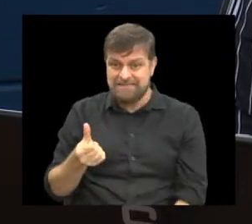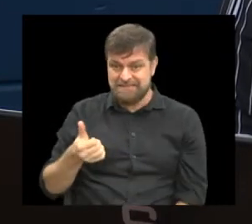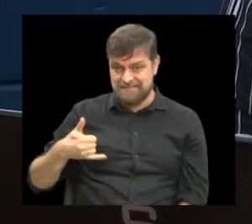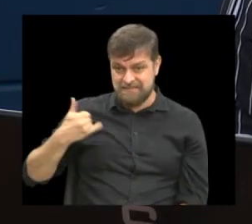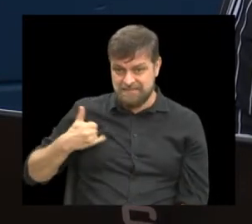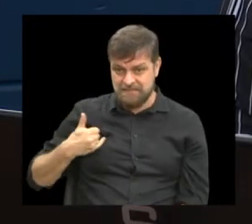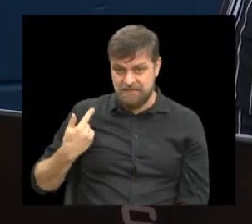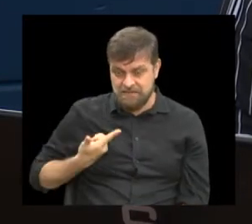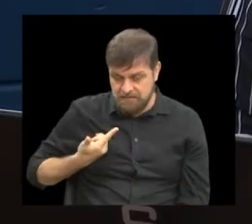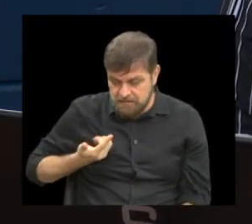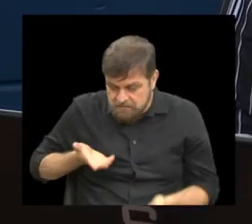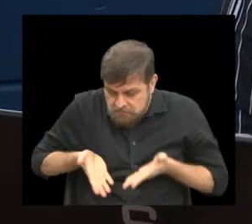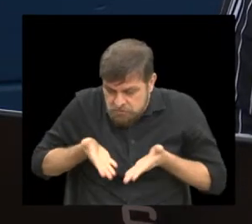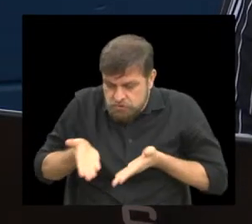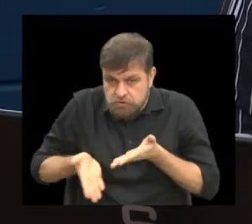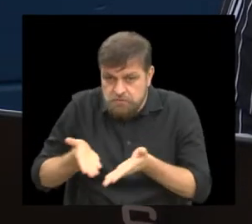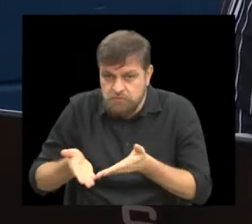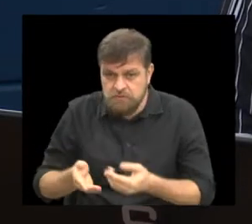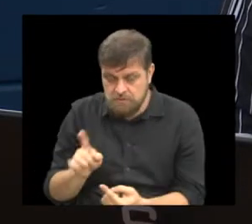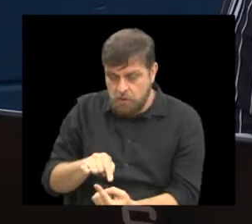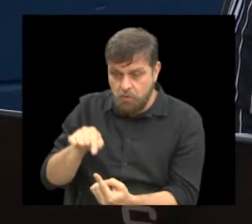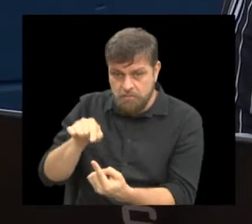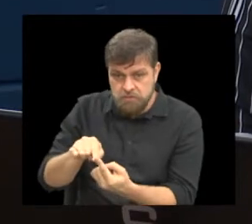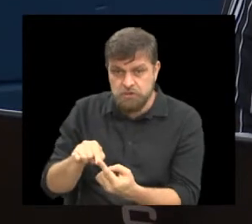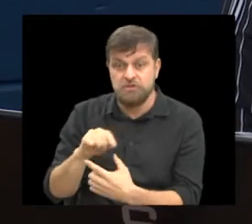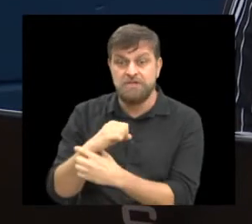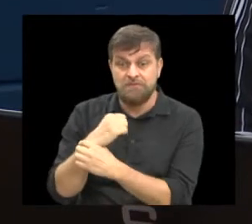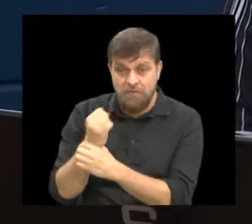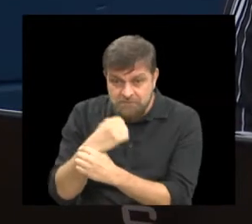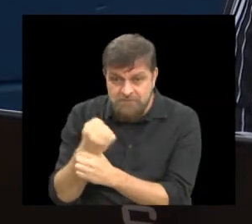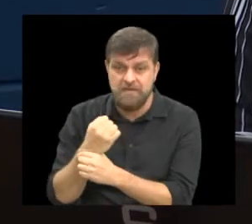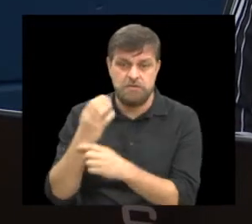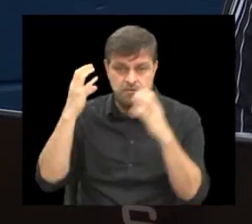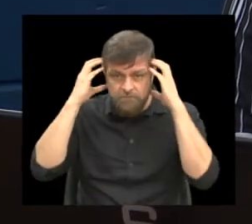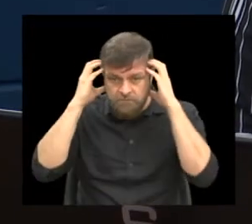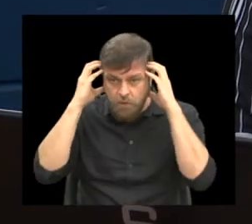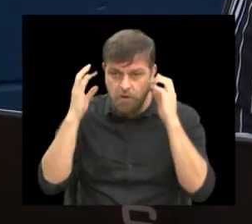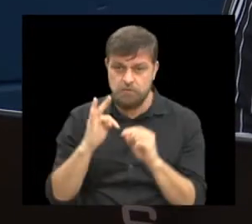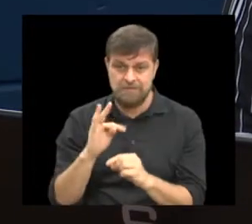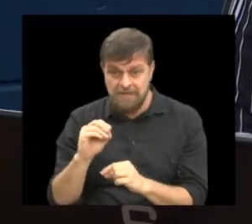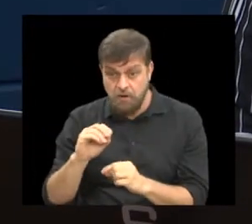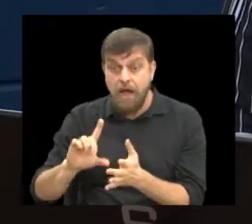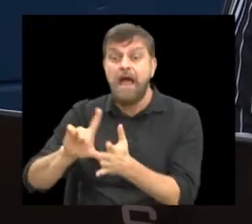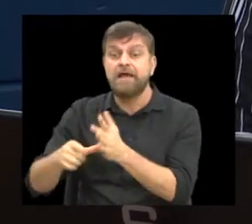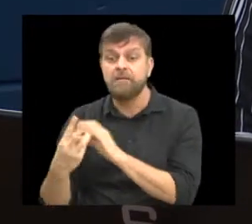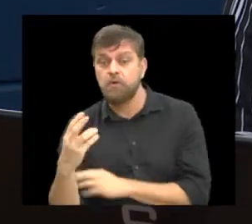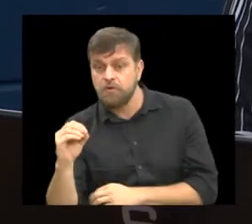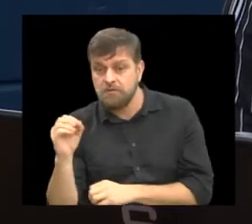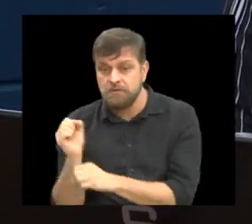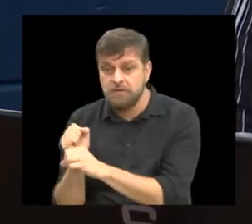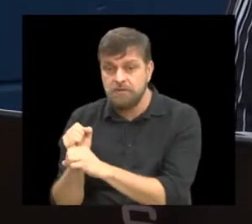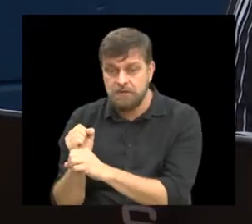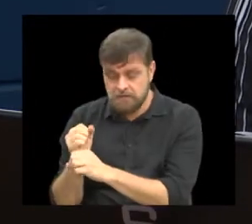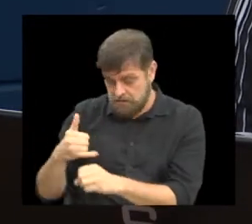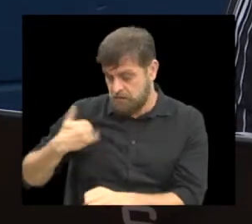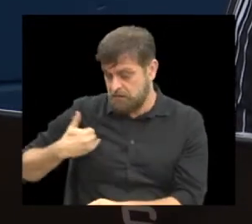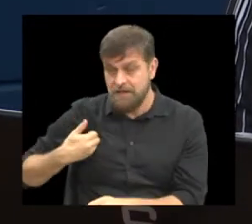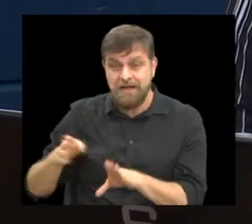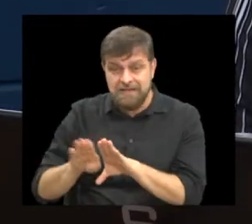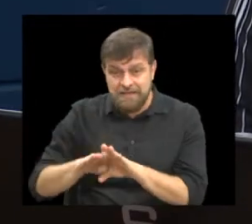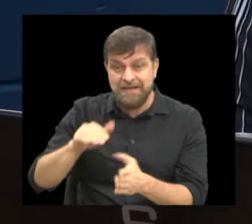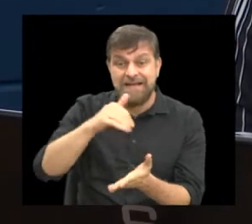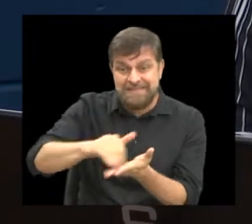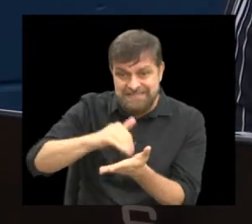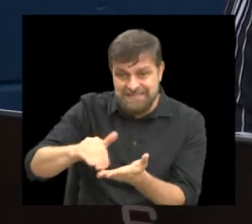de estimulação precoce voltado para a terapia, e a partir dos 30, essa parceria vai também para a Secretaria